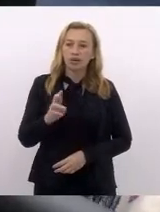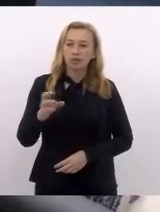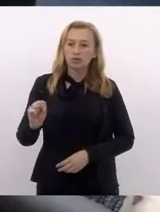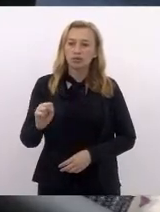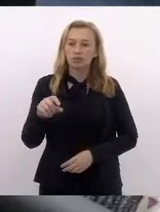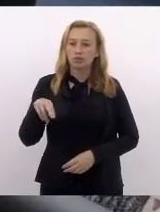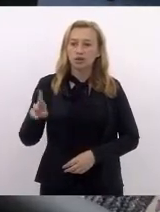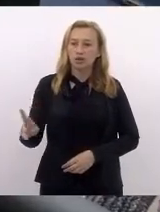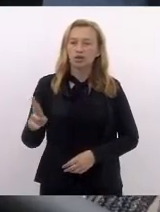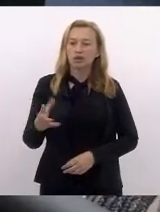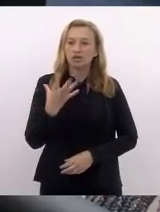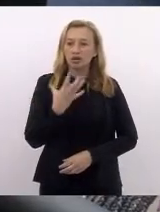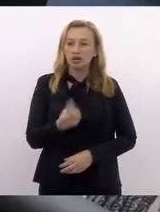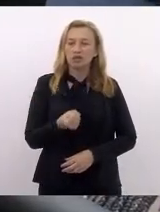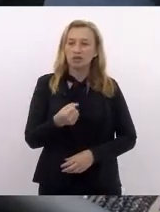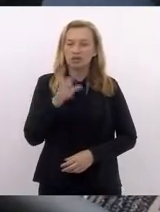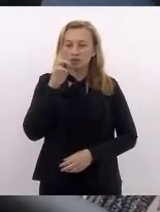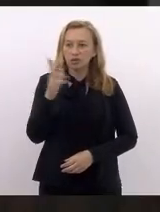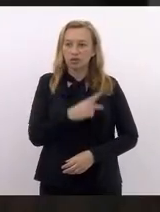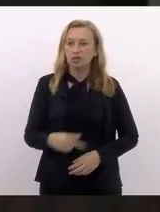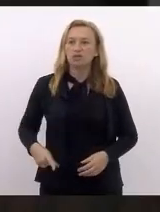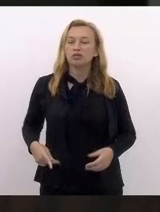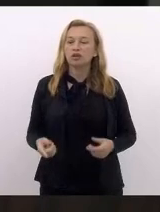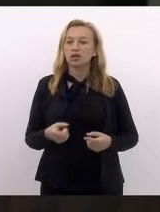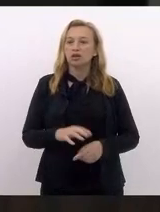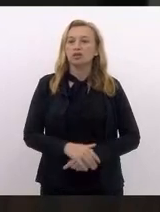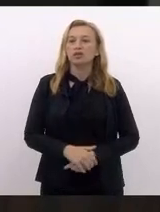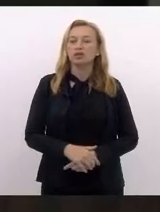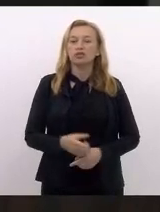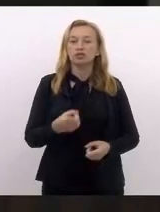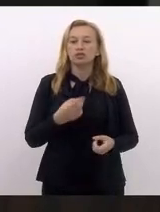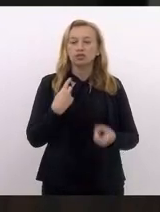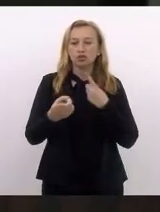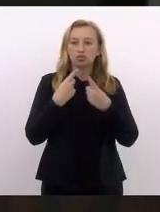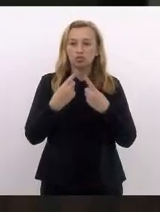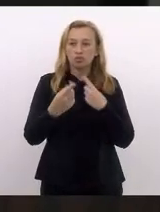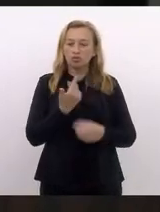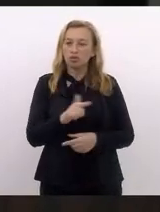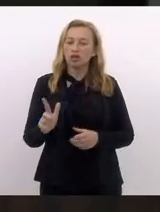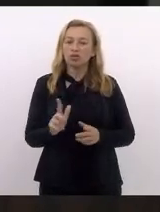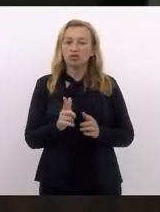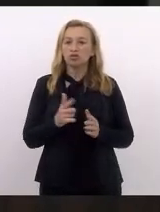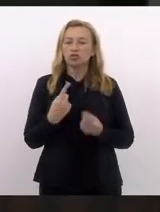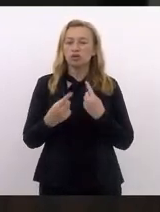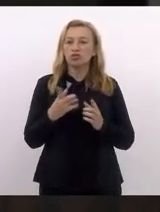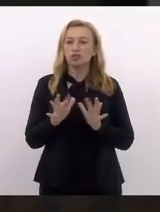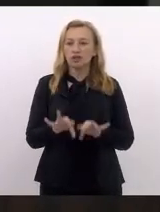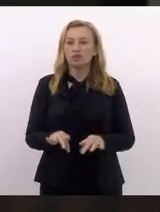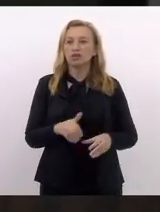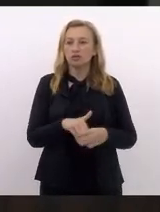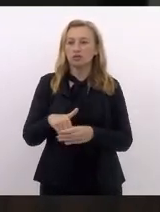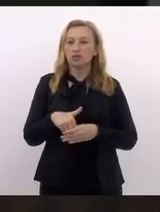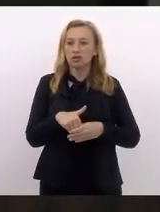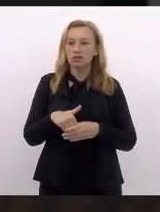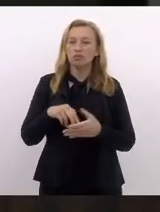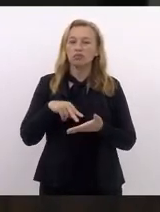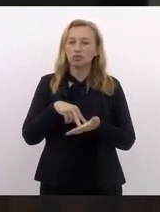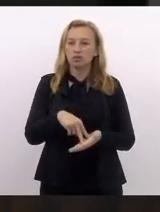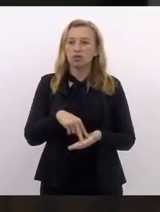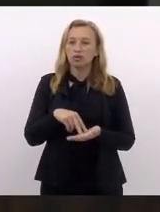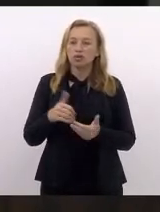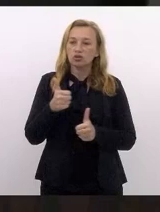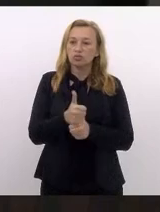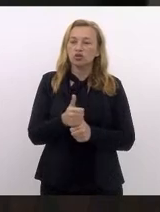voto favorável da presidente os pareceres emitidos em excursão na Avenida quer atingir a discussão e votação